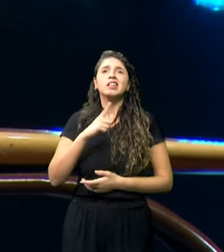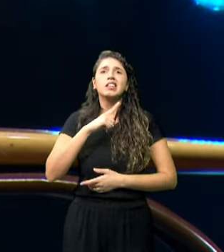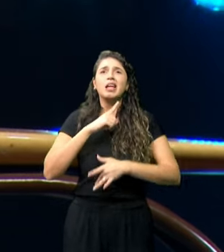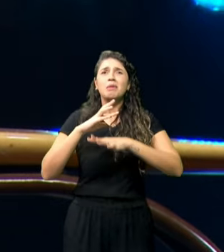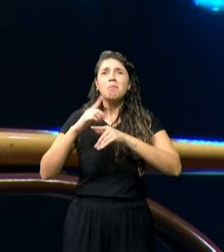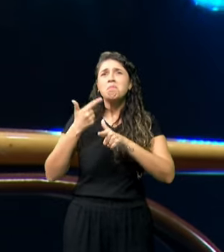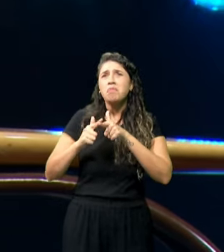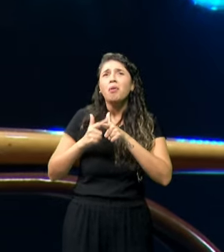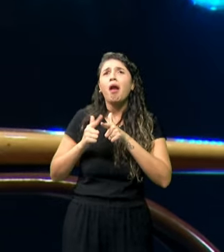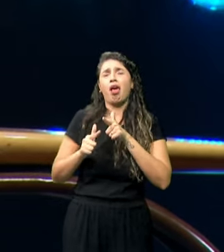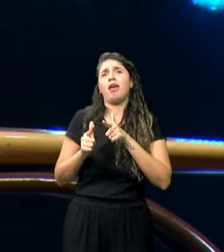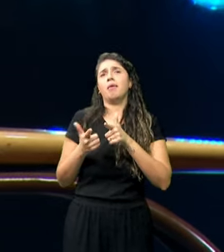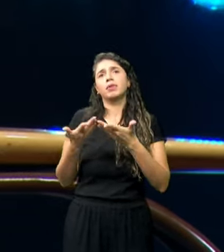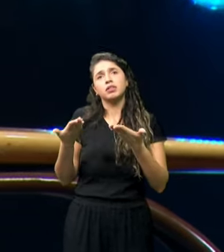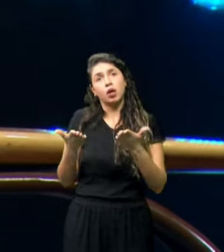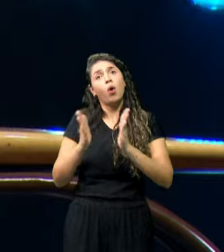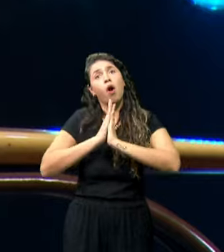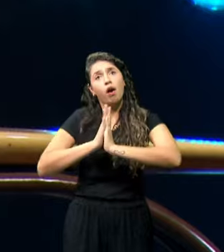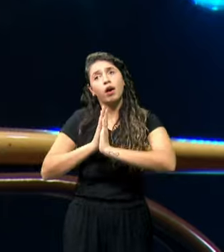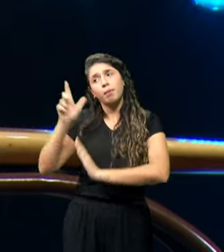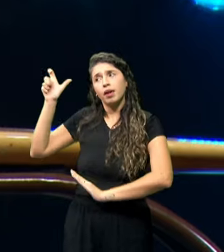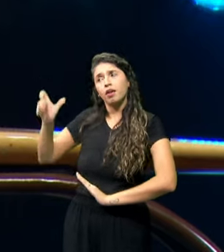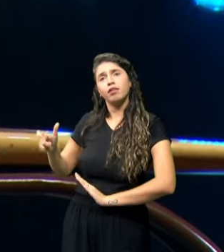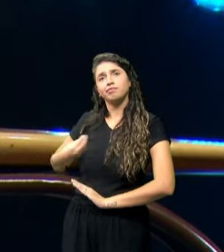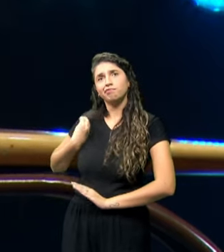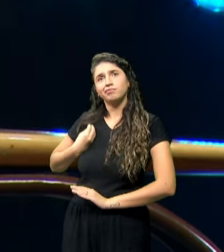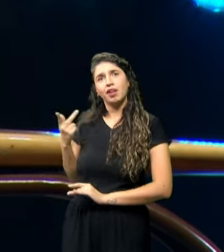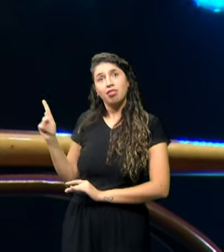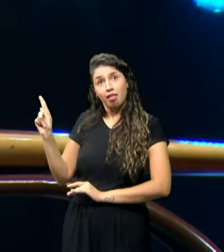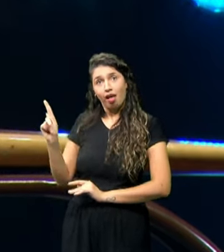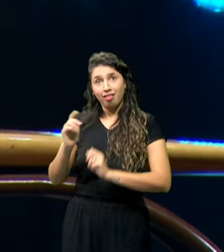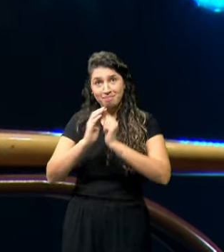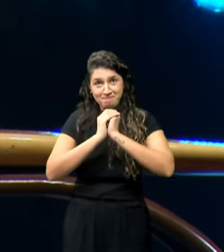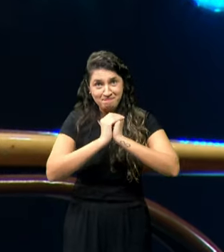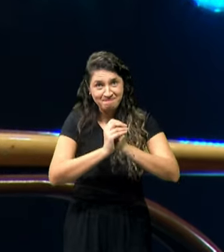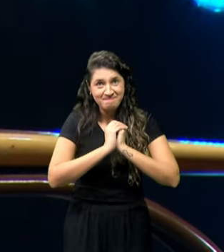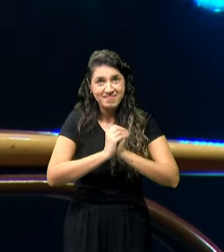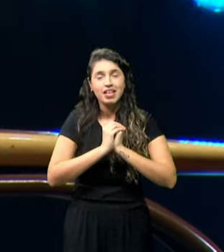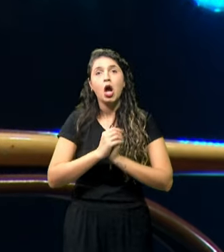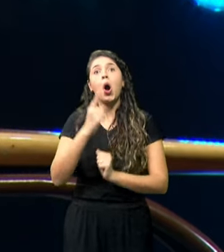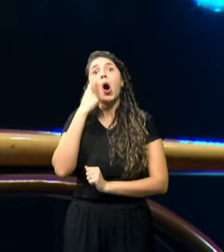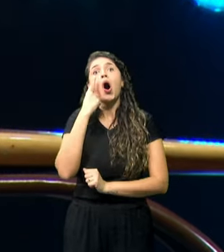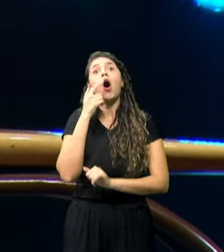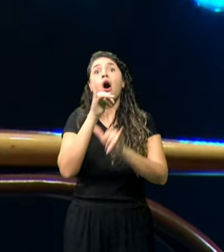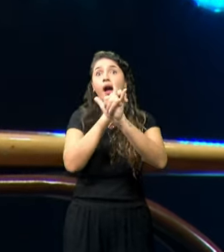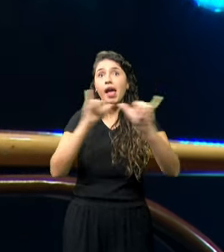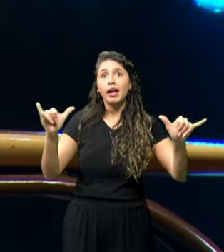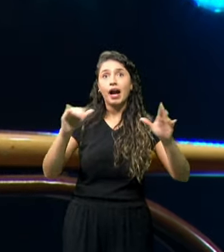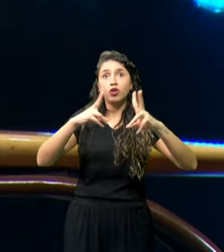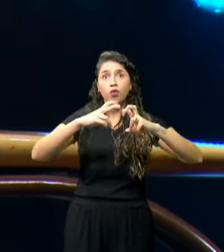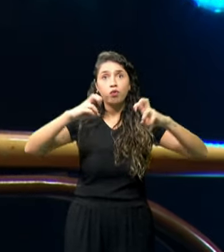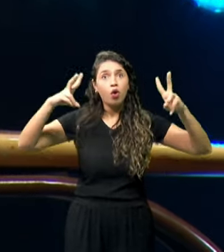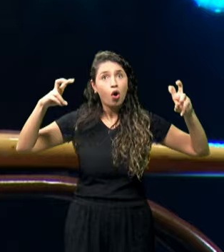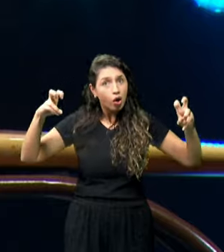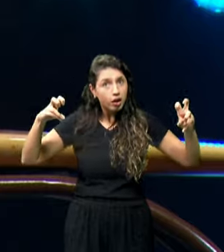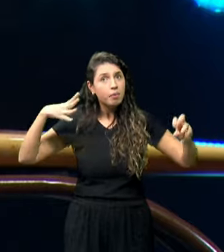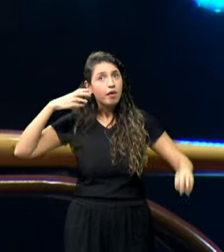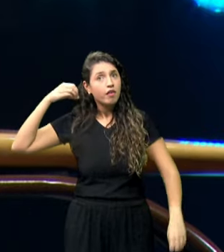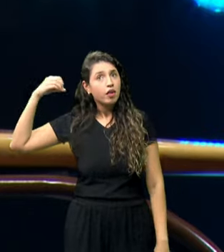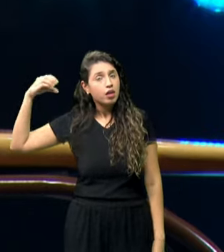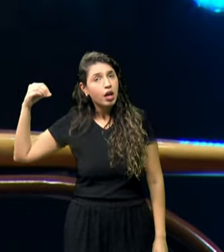está conosco aqui essa noite, amém? Vou reforçar o recado da nossa barca de Floripa. Quem não fez inscrição, faça